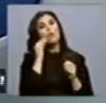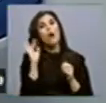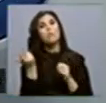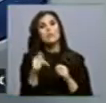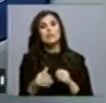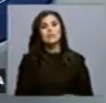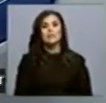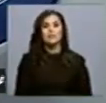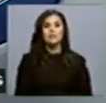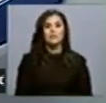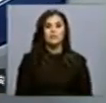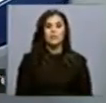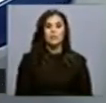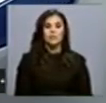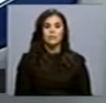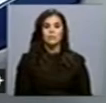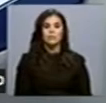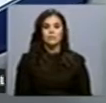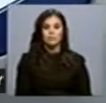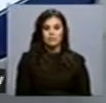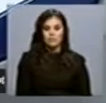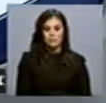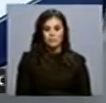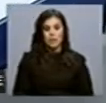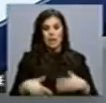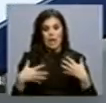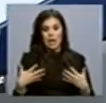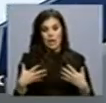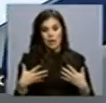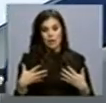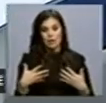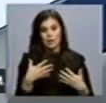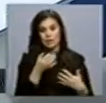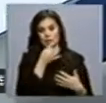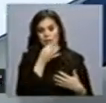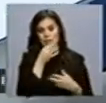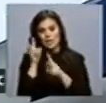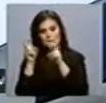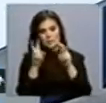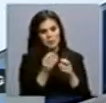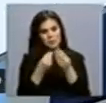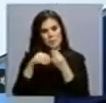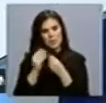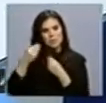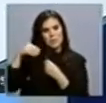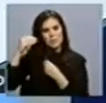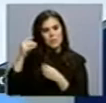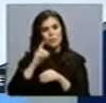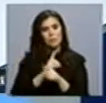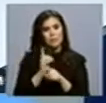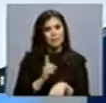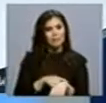Miguel, é a altura também de avançarmos com outras questões. Creio que já estamos mesmo no